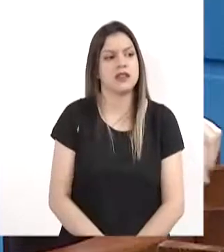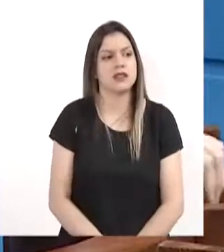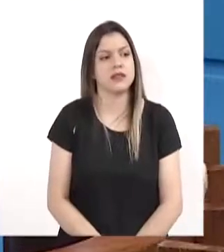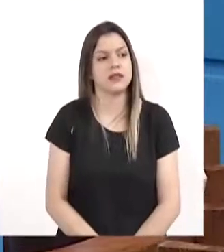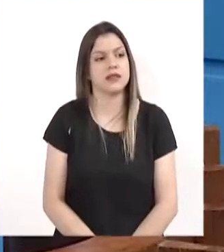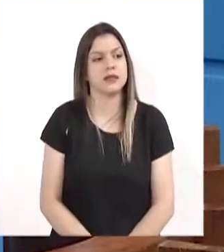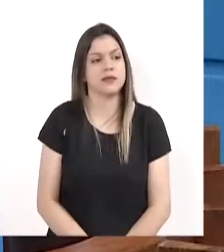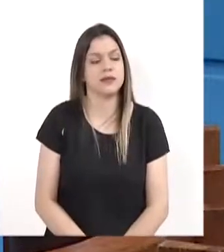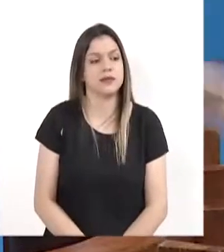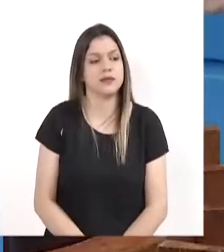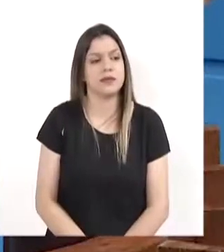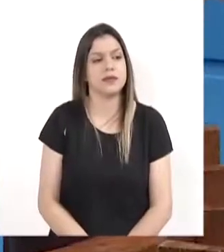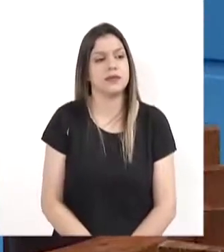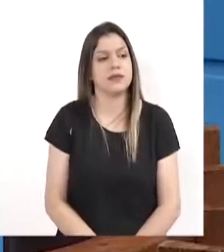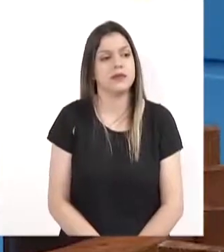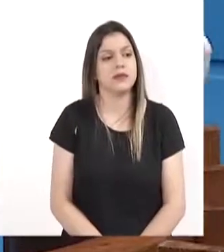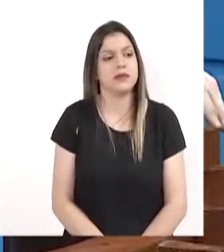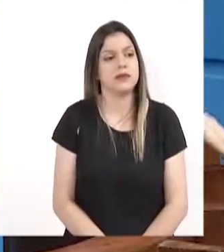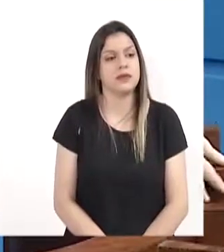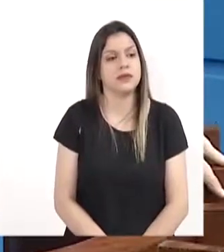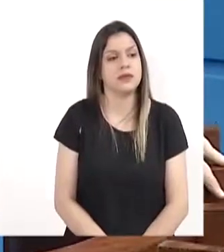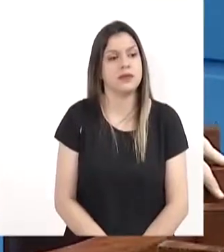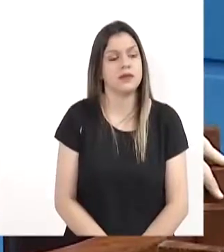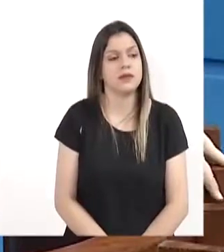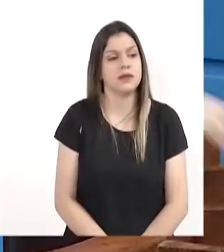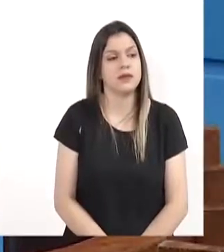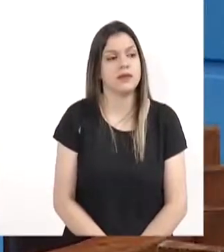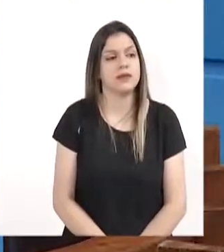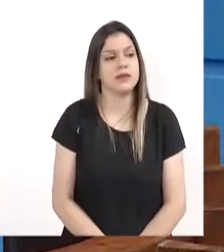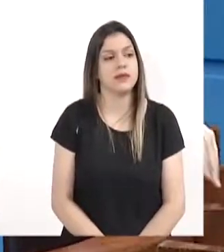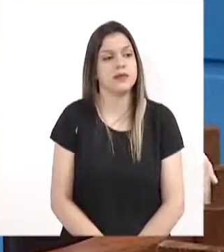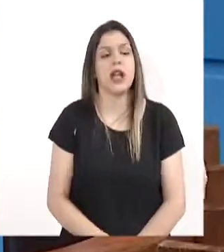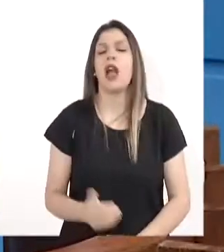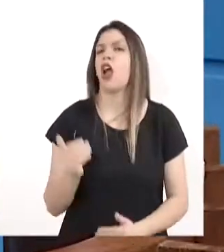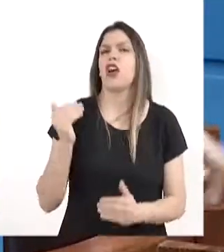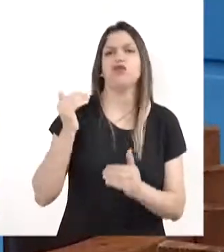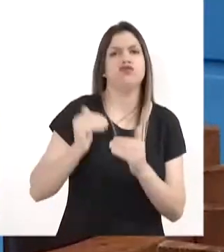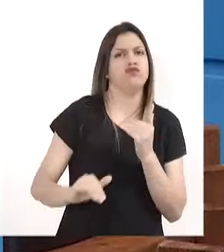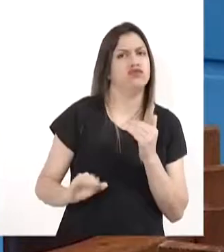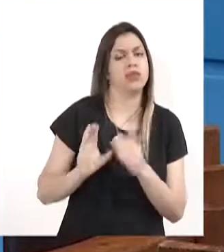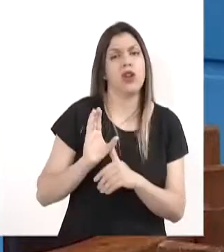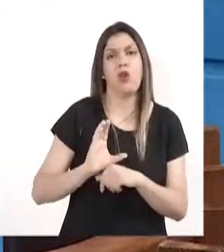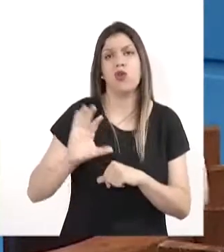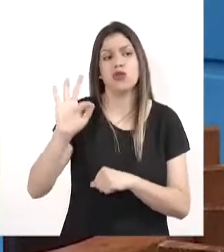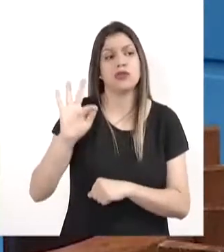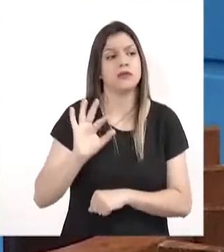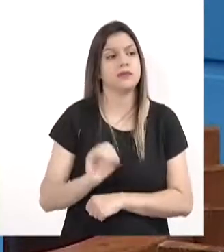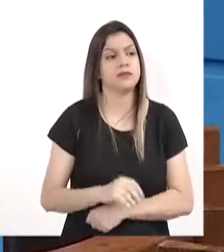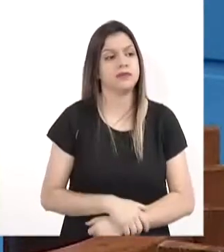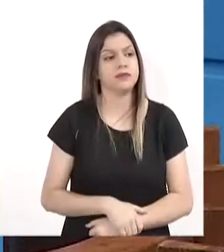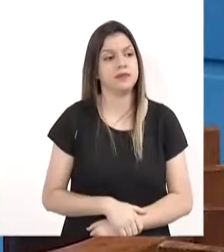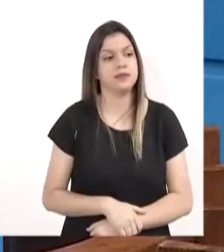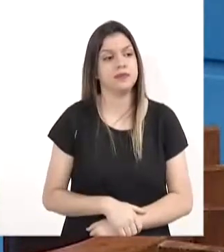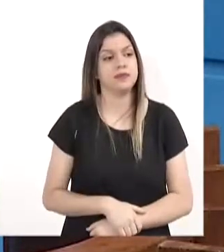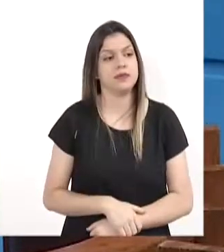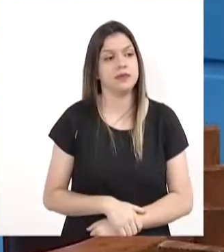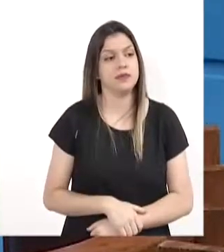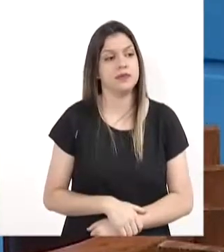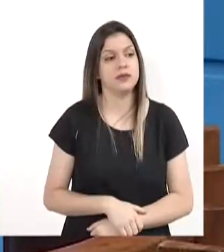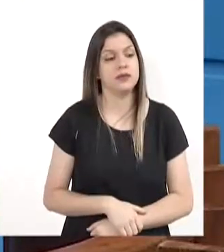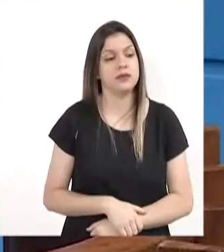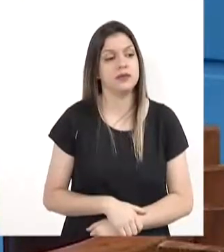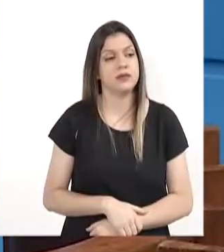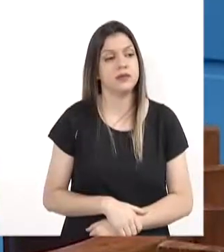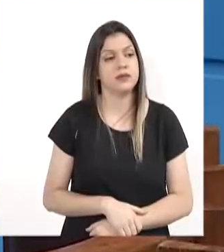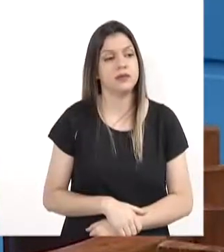mundo criticando. Ah, é inconstitucional, é ilegal. A próxima que bater, se for dessa